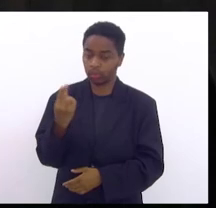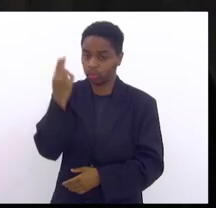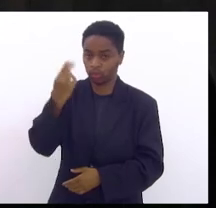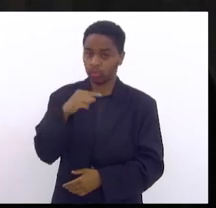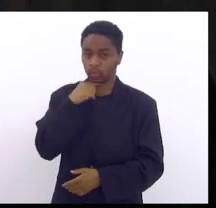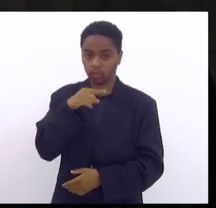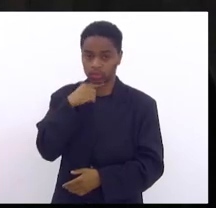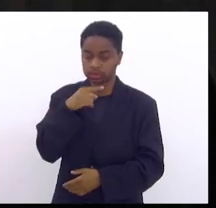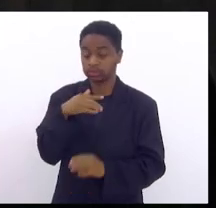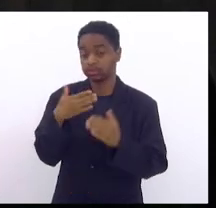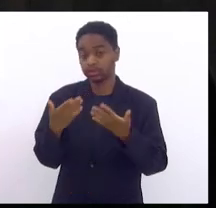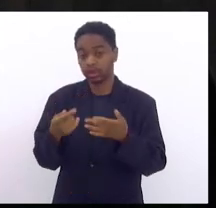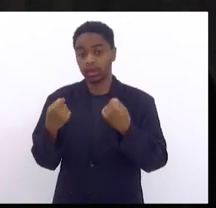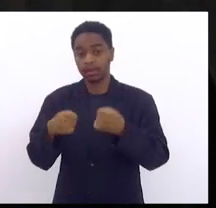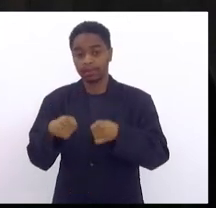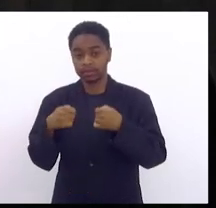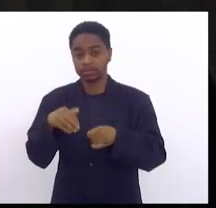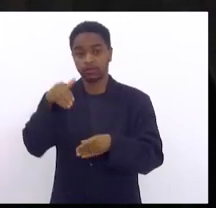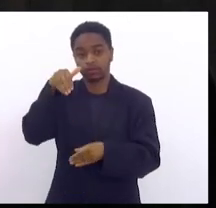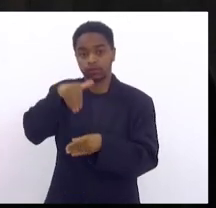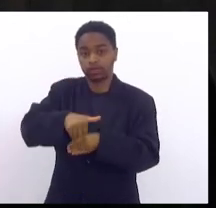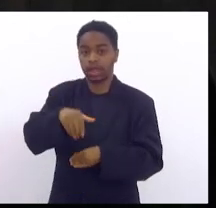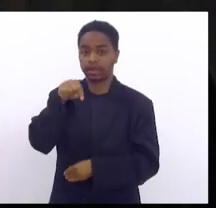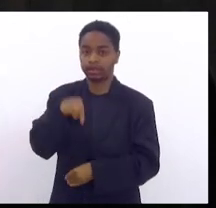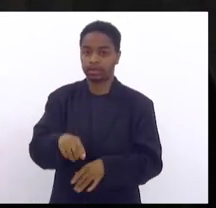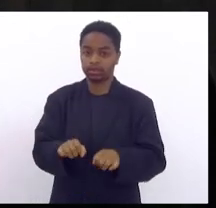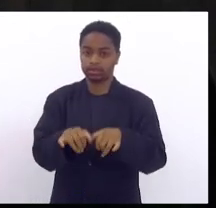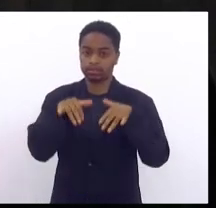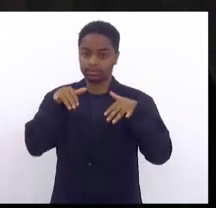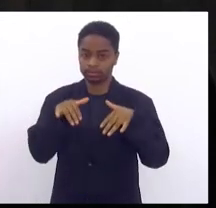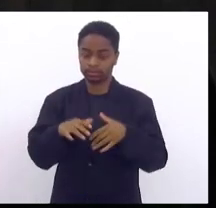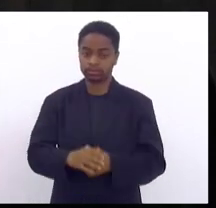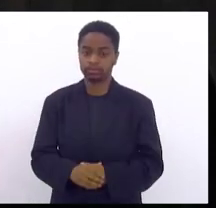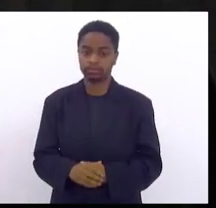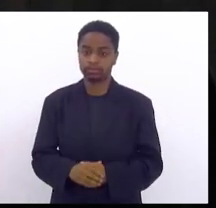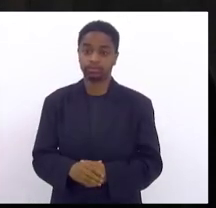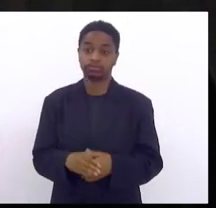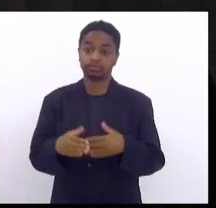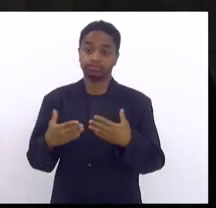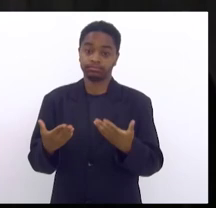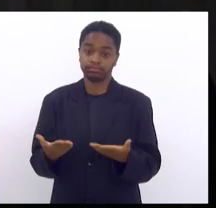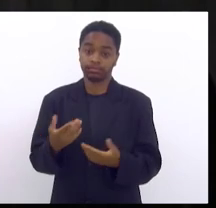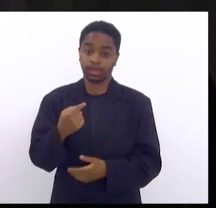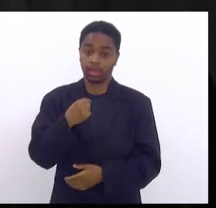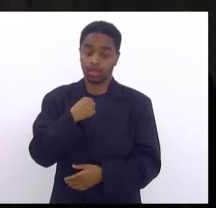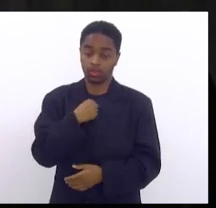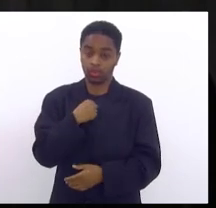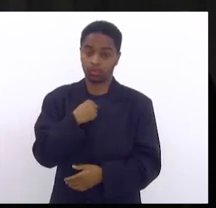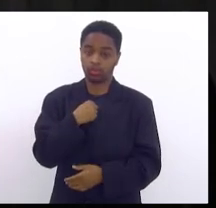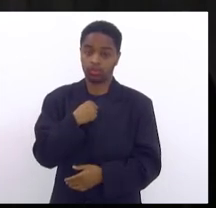terá que haver votação. E eu vou me permitir